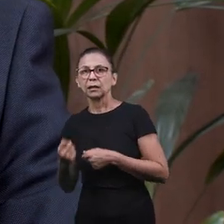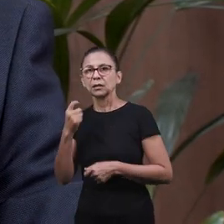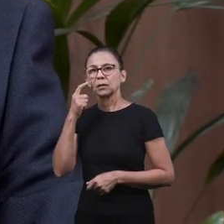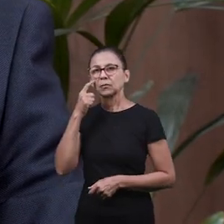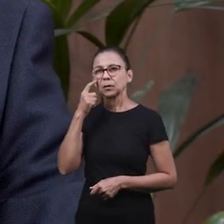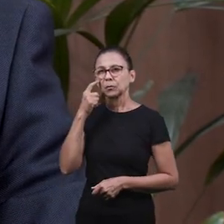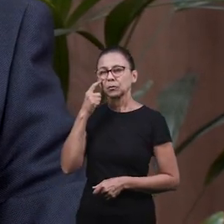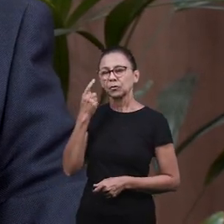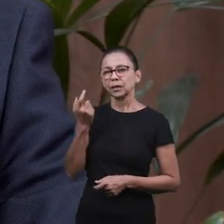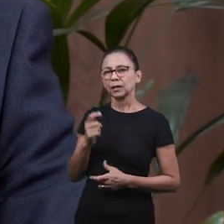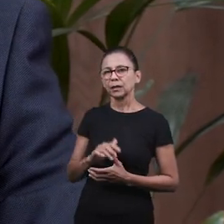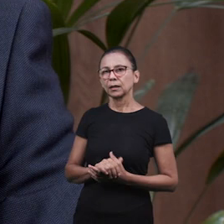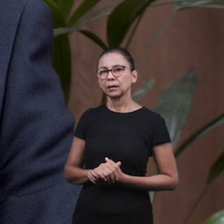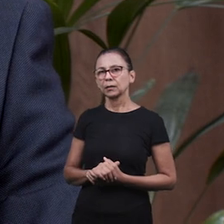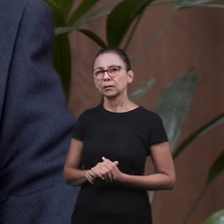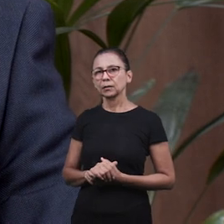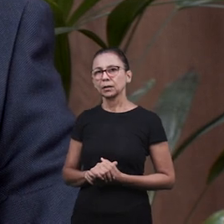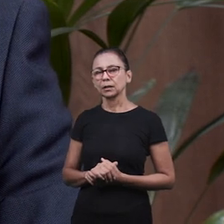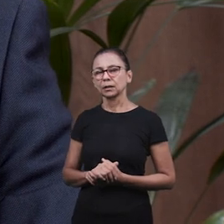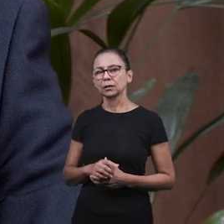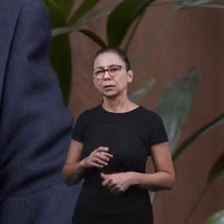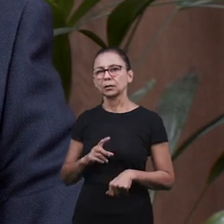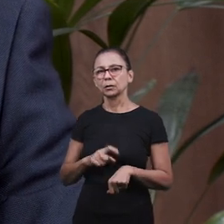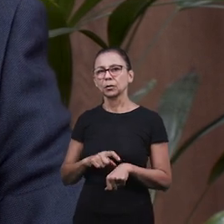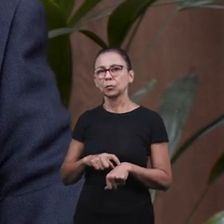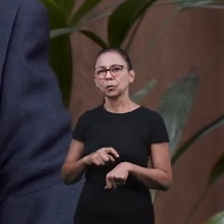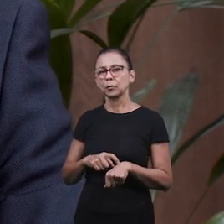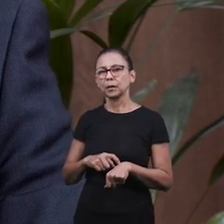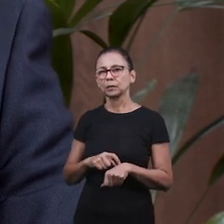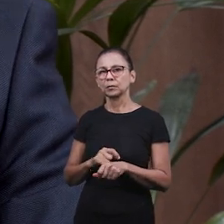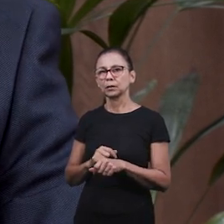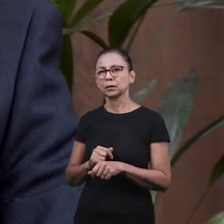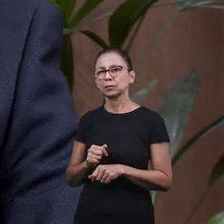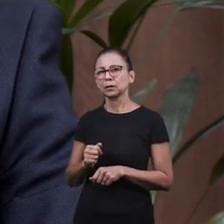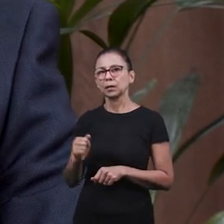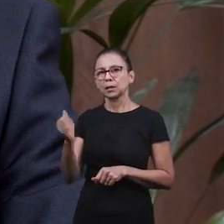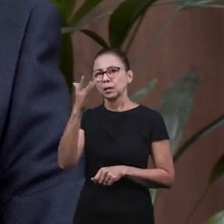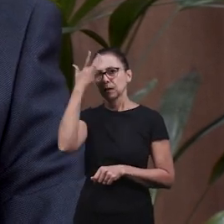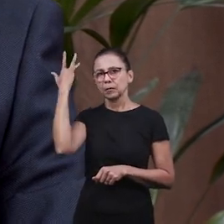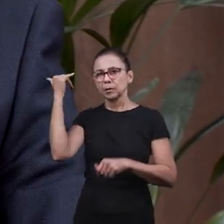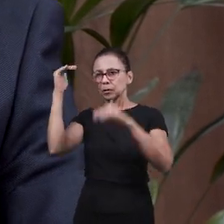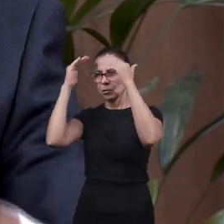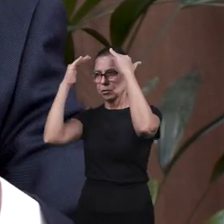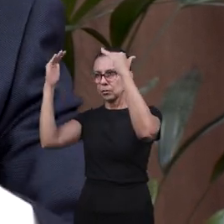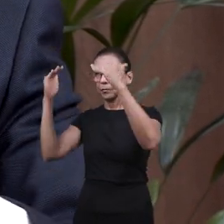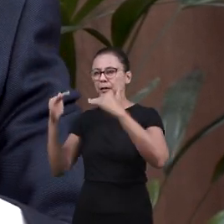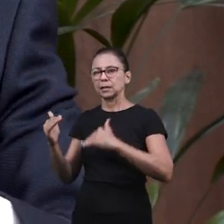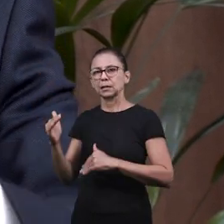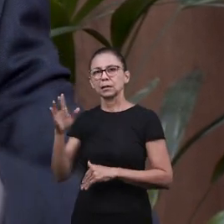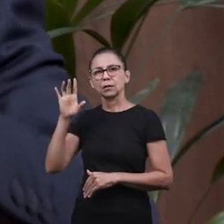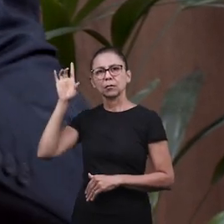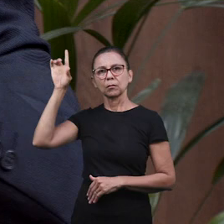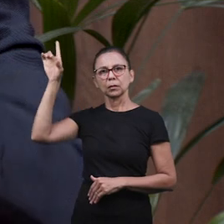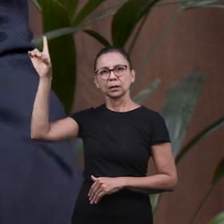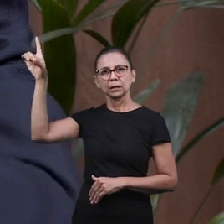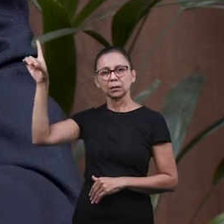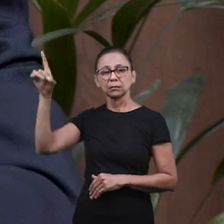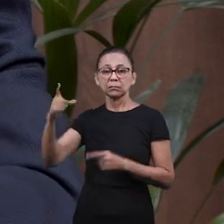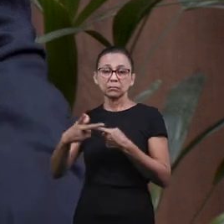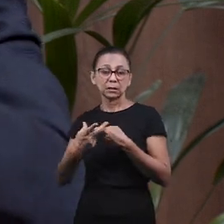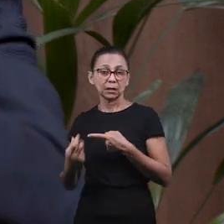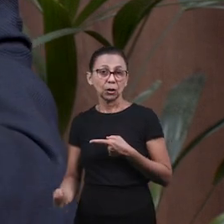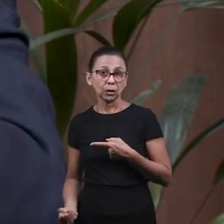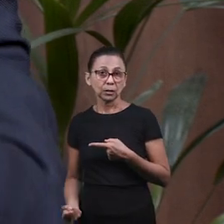rejeitou a direção do Espírito Santo, a direção de Deus através do Espírito Santo, Deus operando no Velho Testamento. No Velho Testamento deixa muito claro a operação de